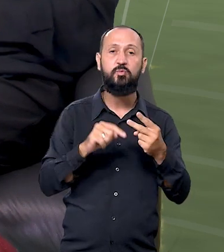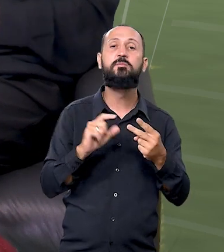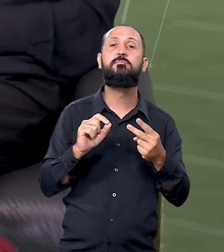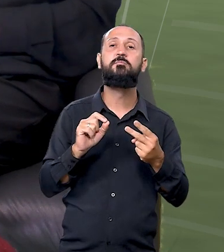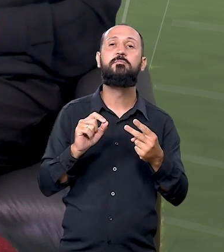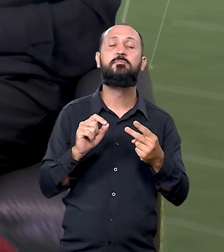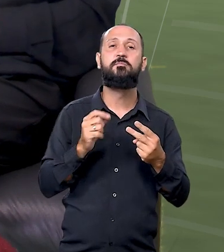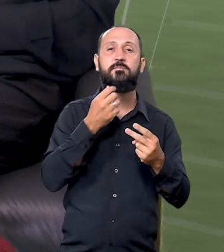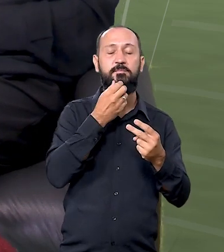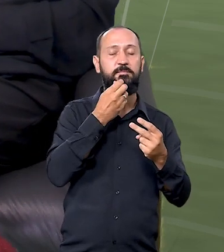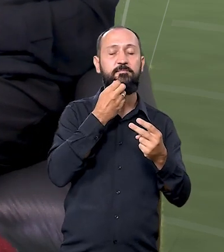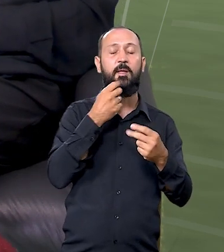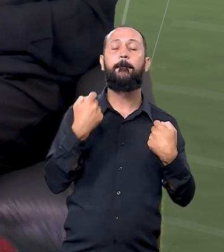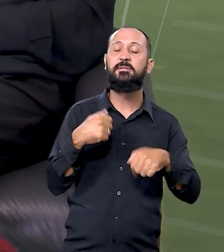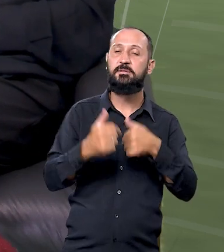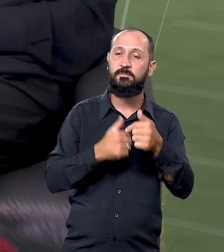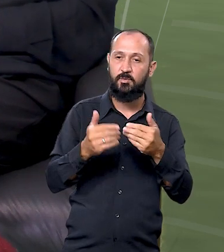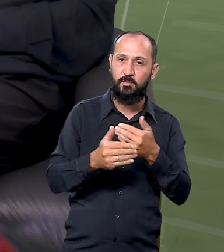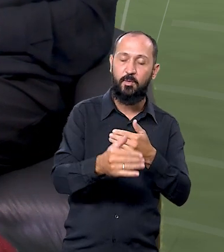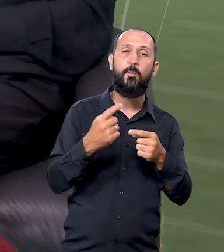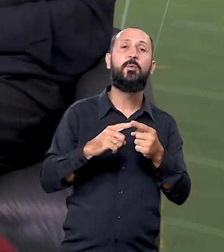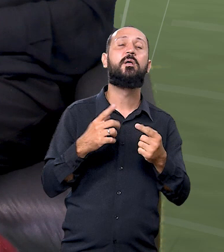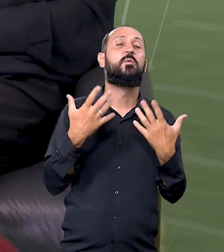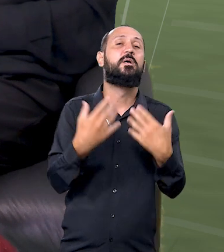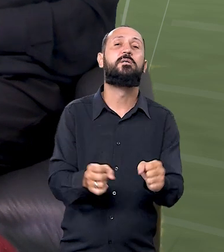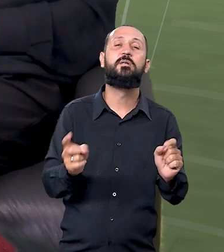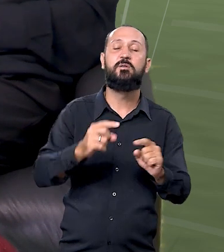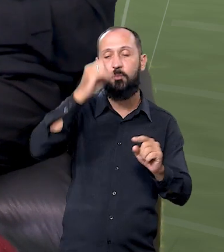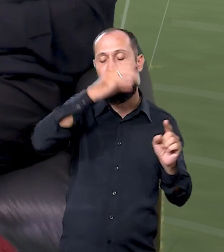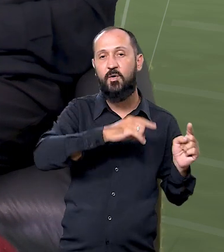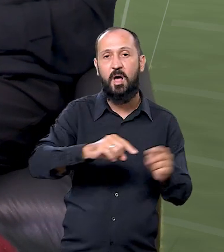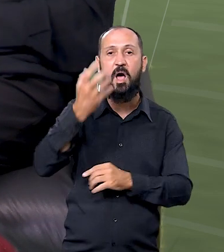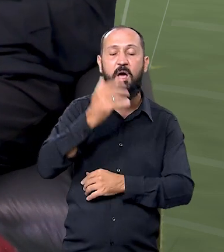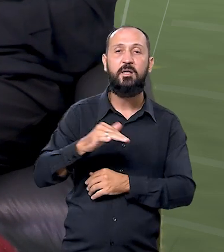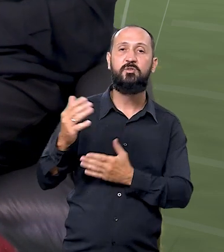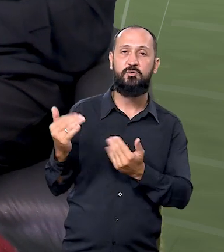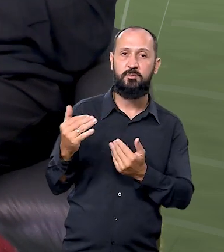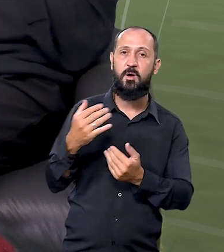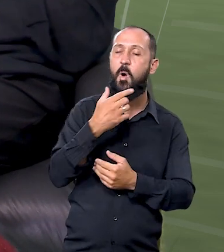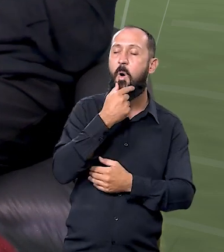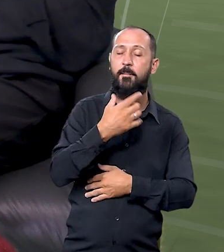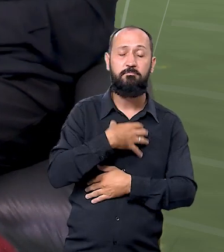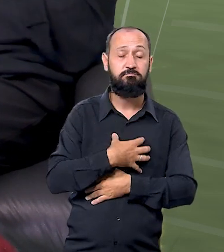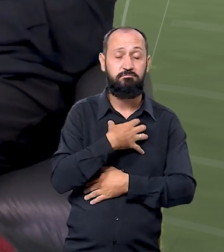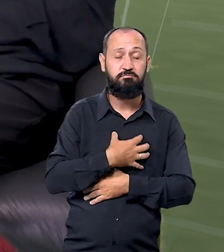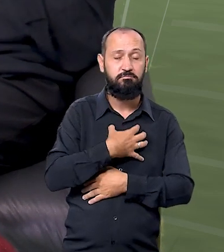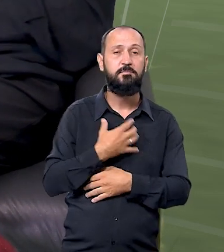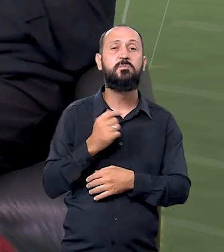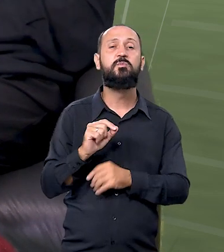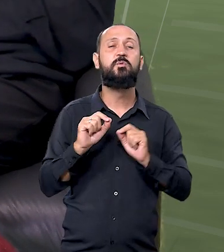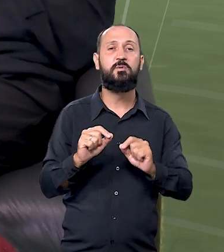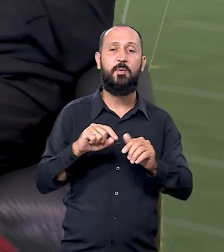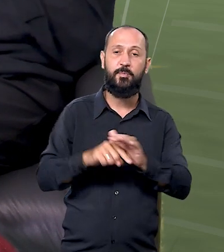os aliados precisam desempenhar essa tarefa. Por que é inadmissível uma violência contra criança e adolescente? Isso revolta homens e